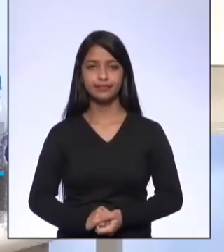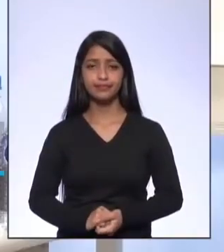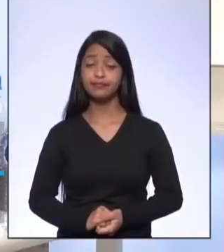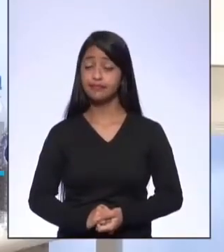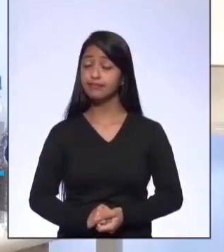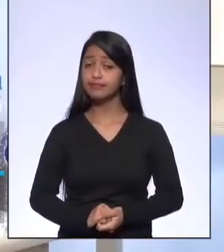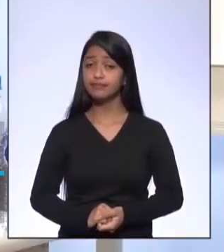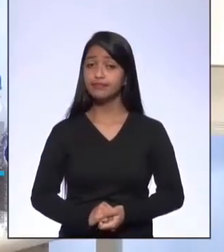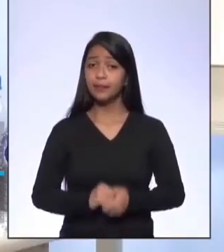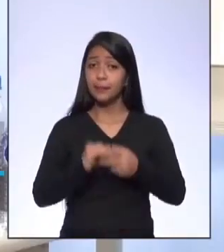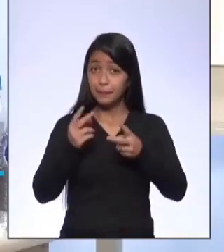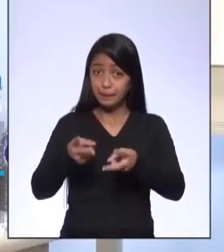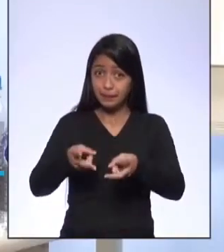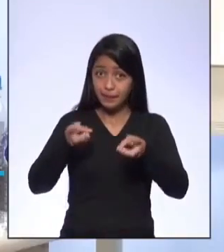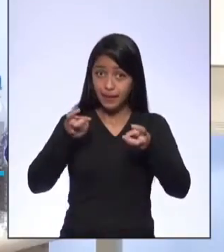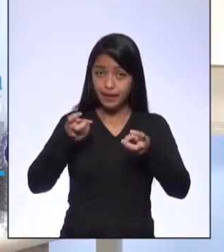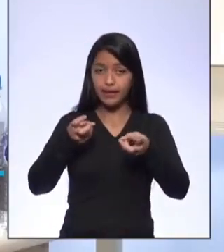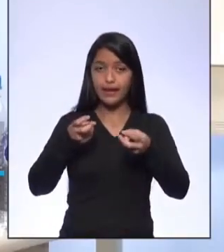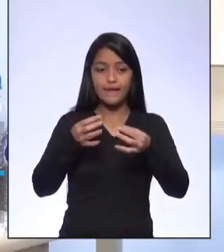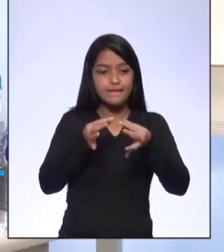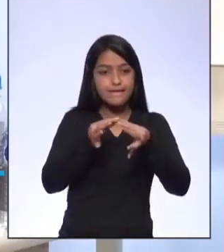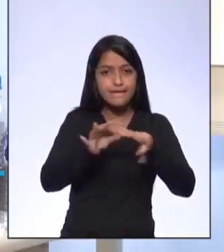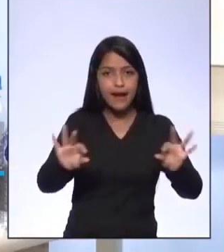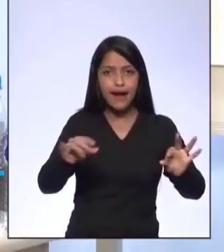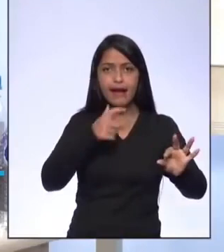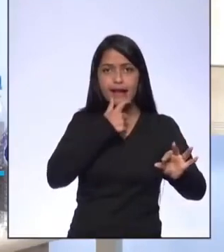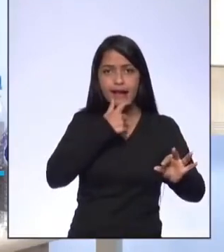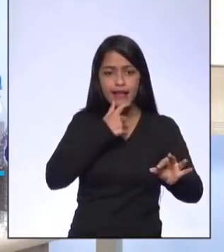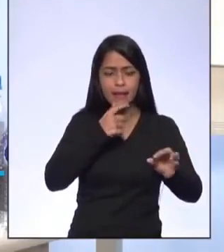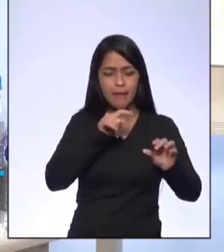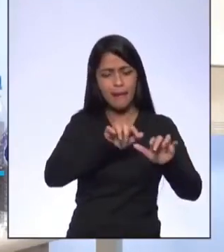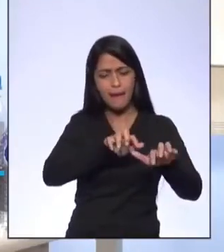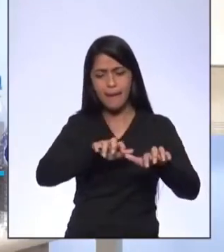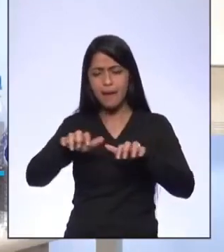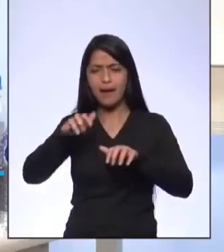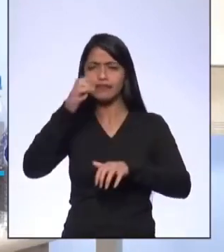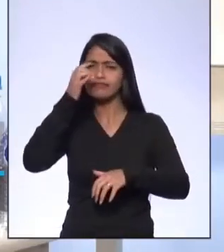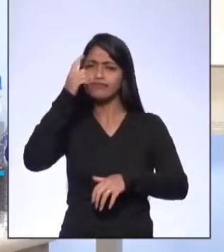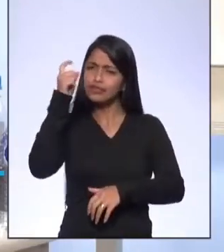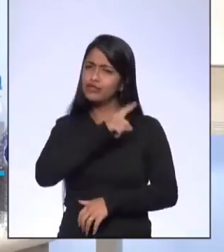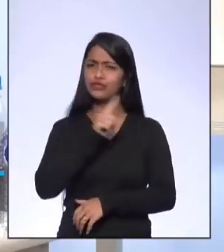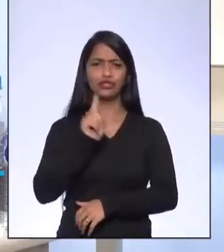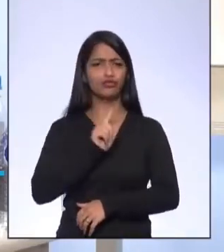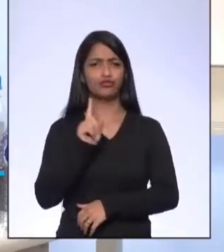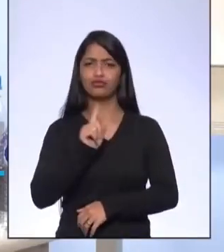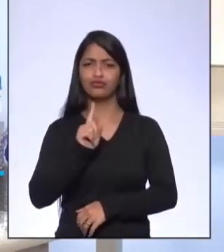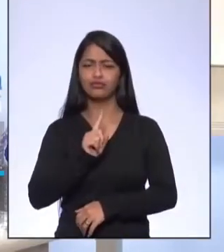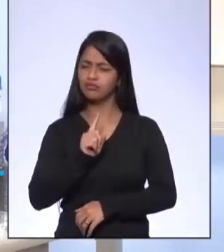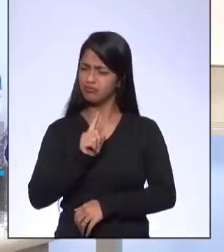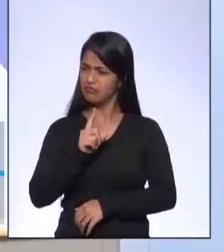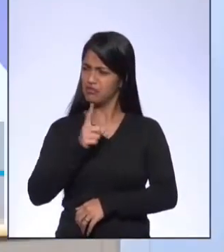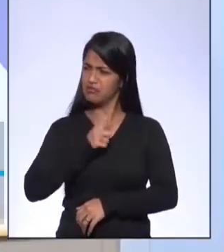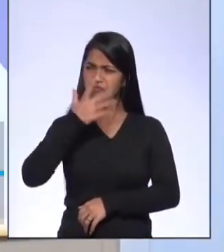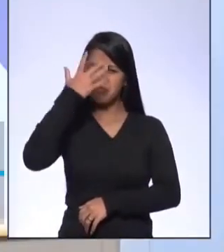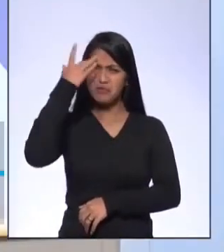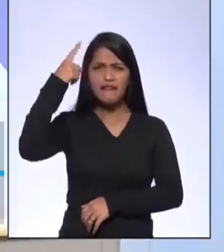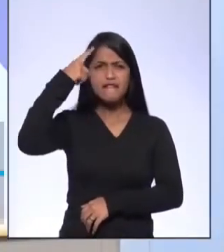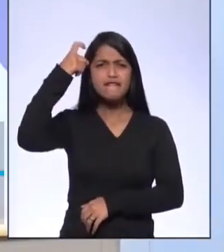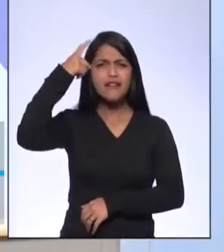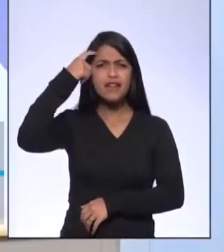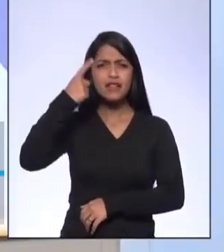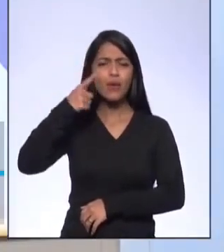que não é tão difícil você escrever uma frase inteira. Alguém usou palavras que não estavam aí, né, professora? Sim, alguém